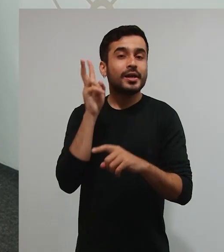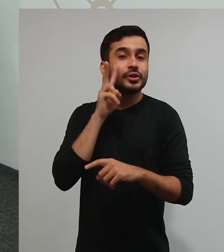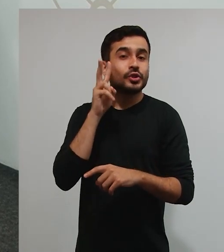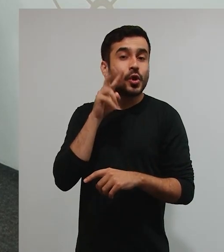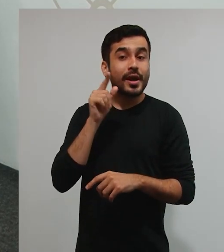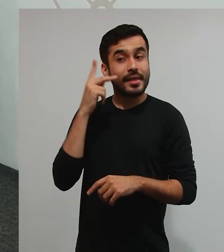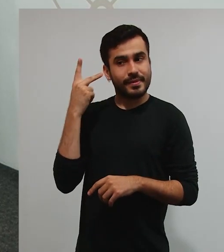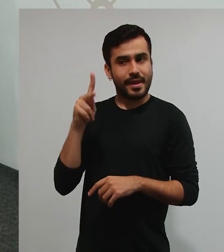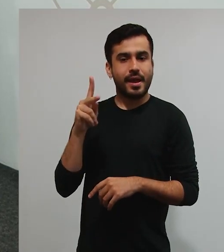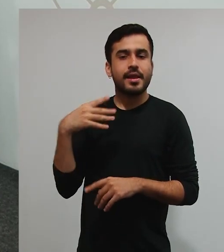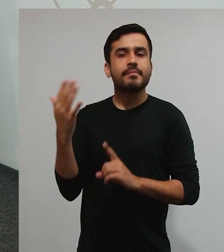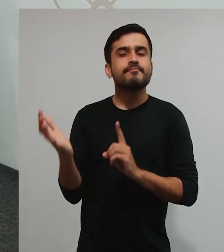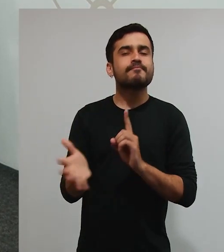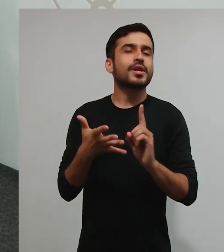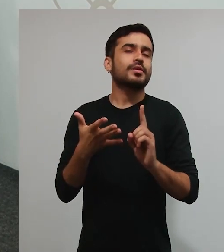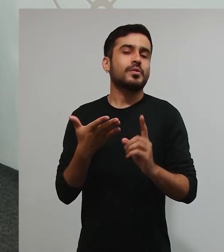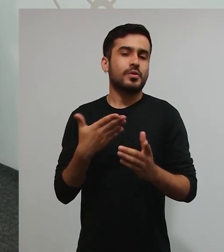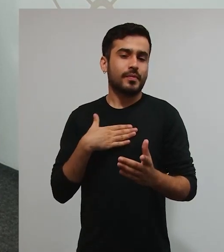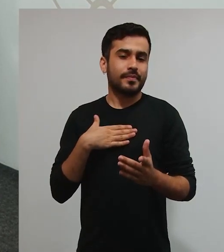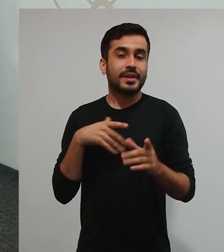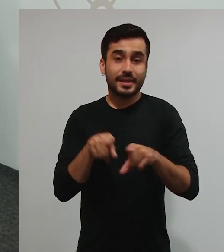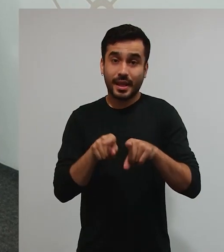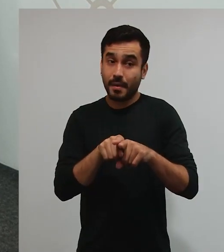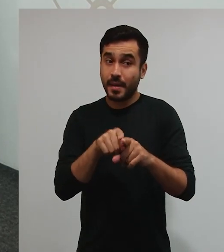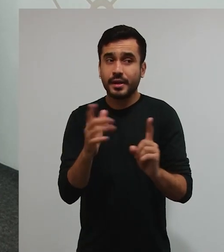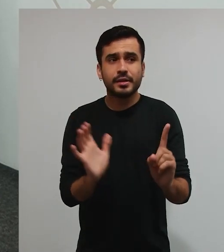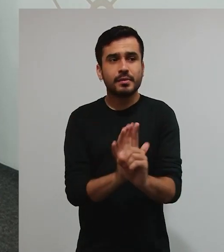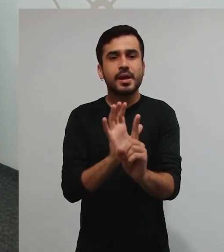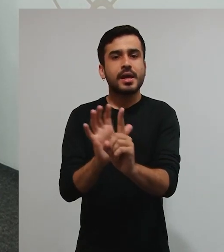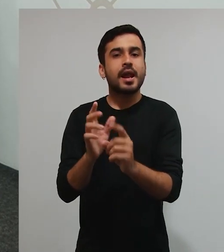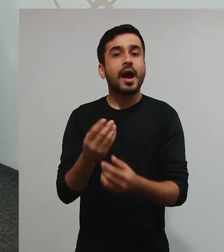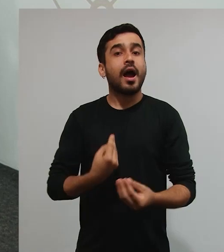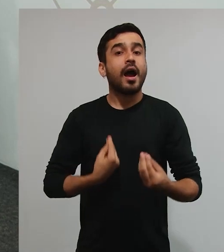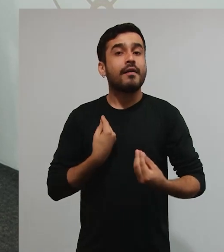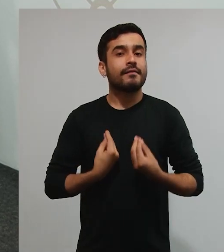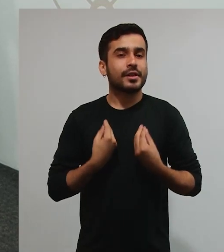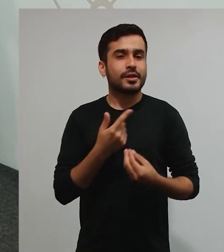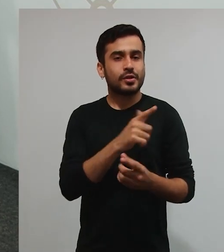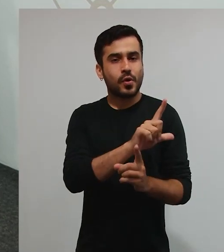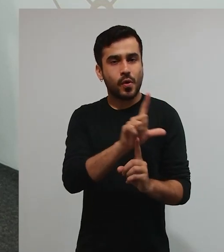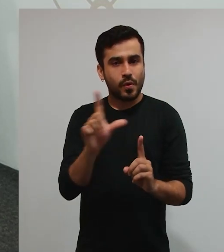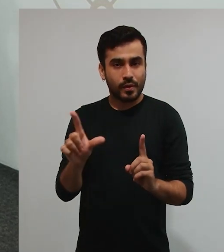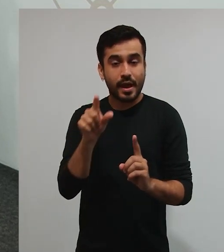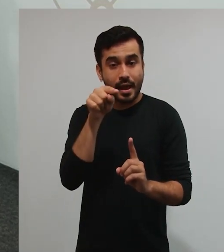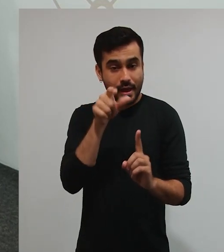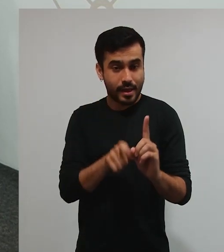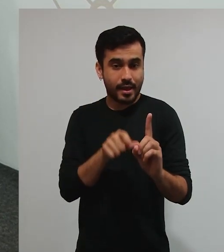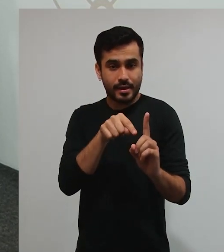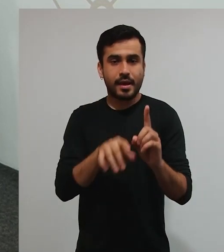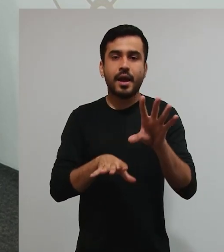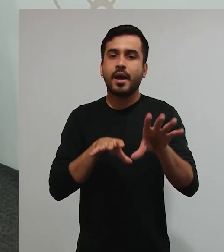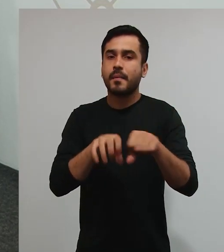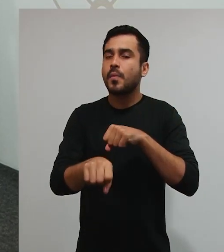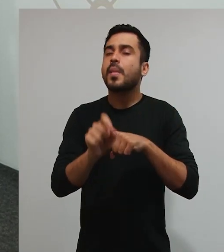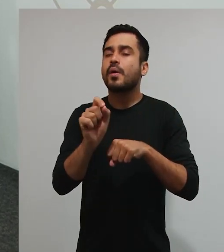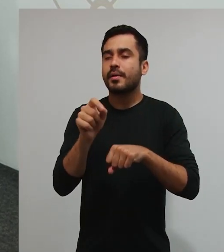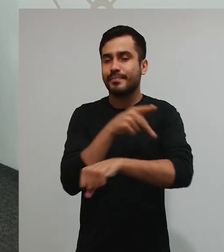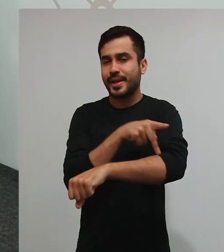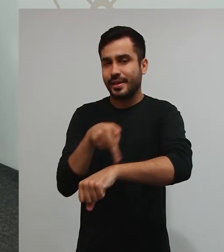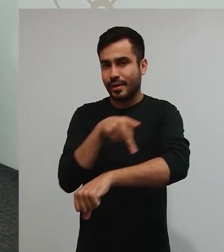falar, porque a pessoa é elegante. A professora Janete vem participar do nosso primeiro episódio dessa série